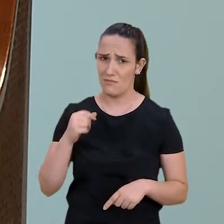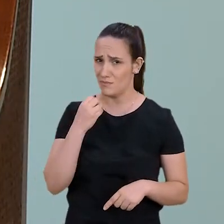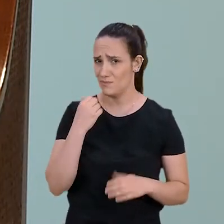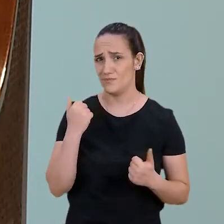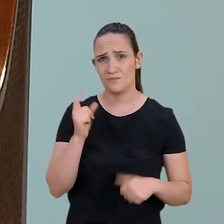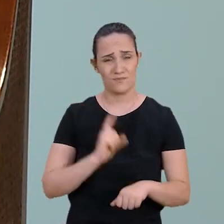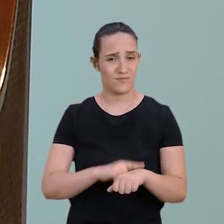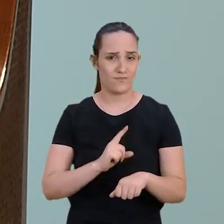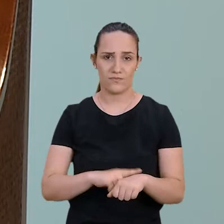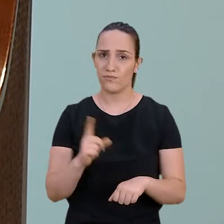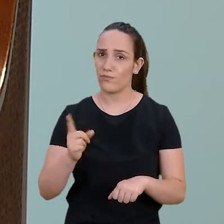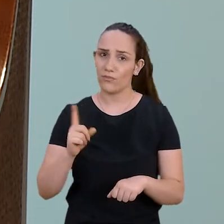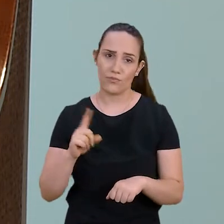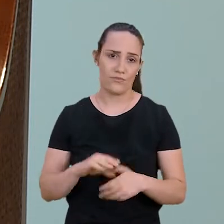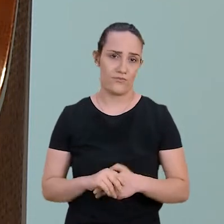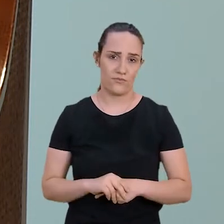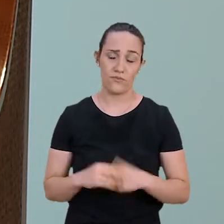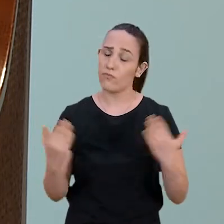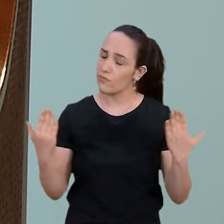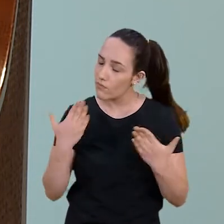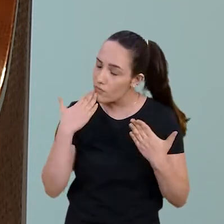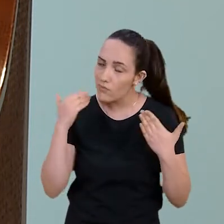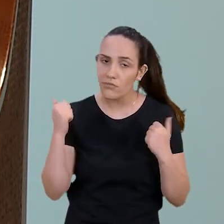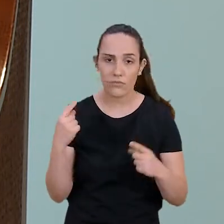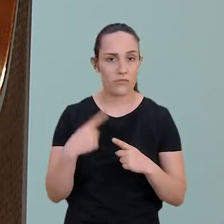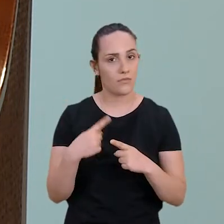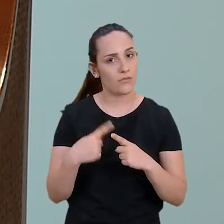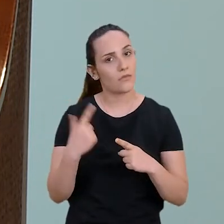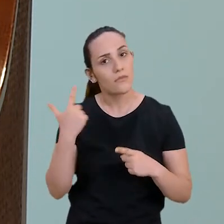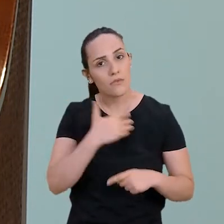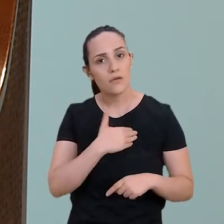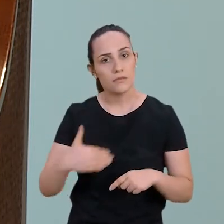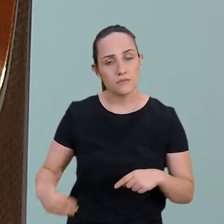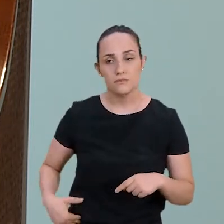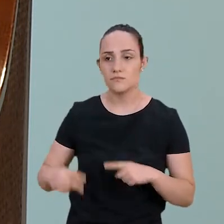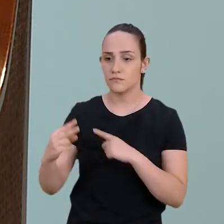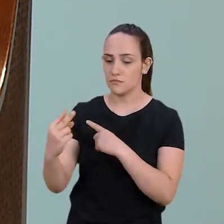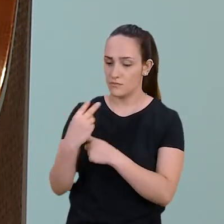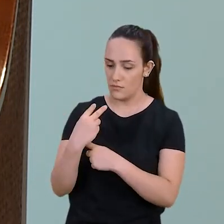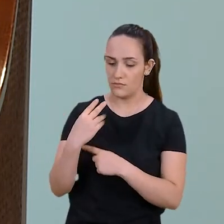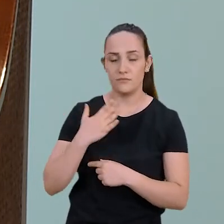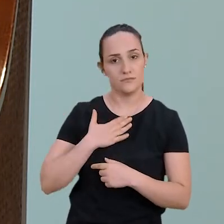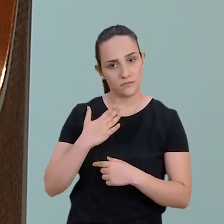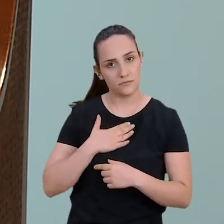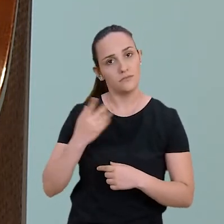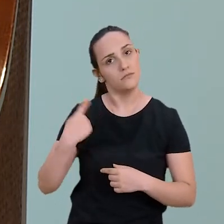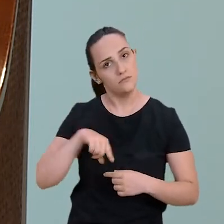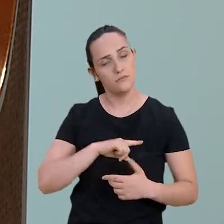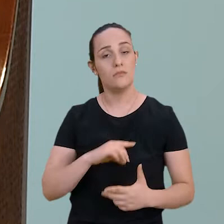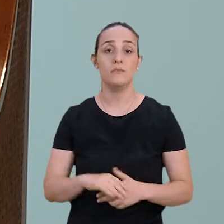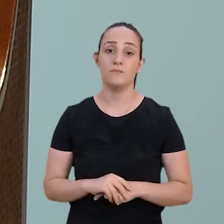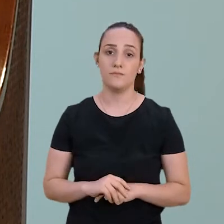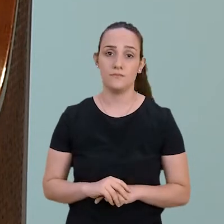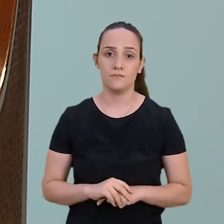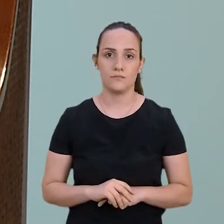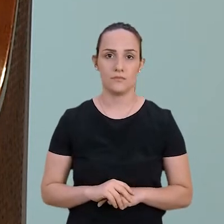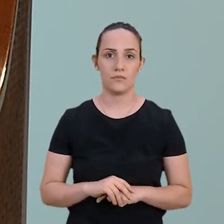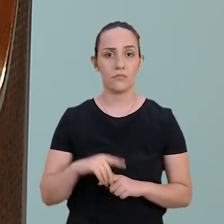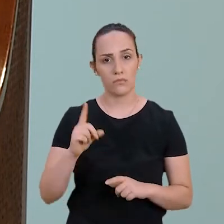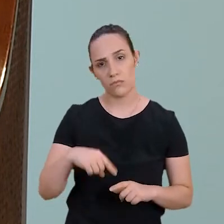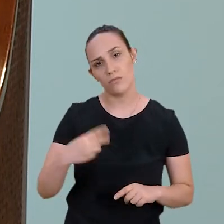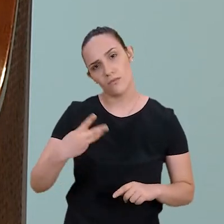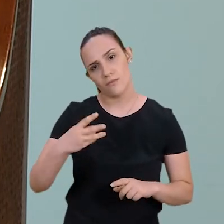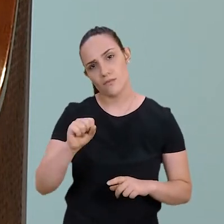em que a gente consegue manter o poder público, enxerga o terceiro setor, né, que é o que a gente está fazendo aqui, e abre as portas